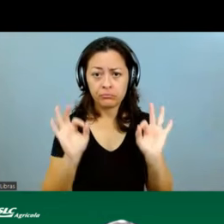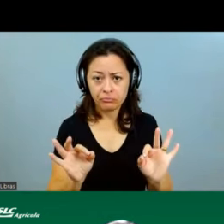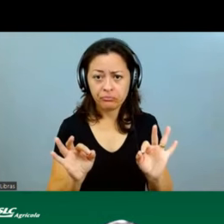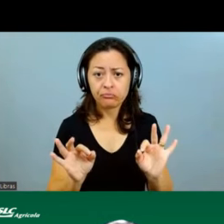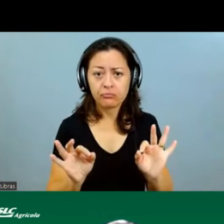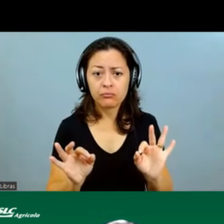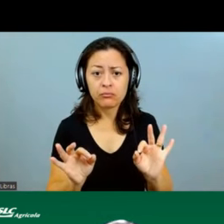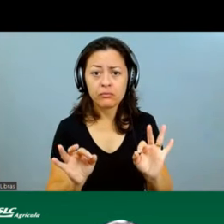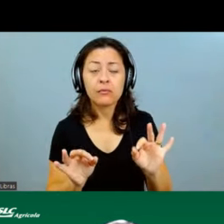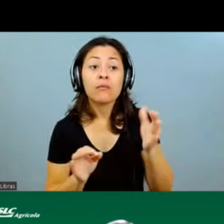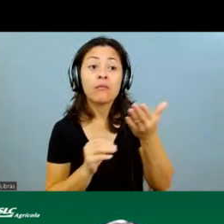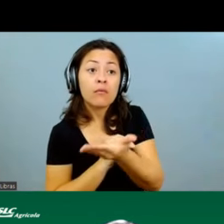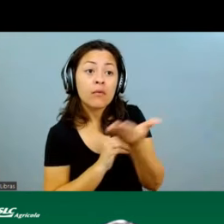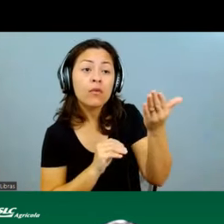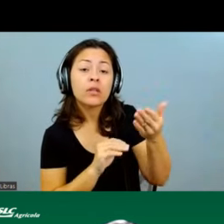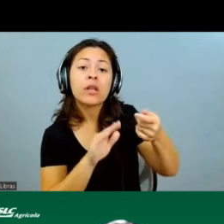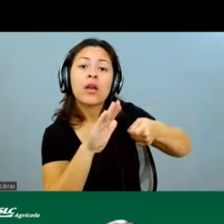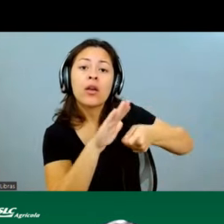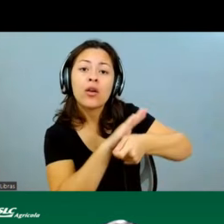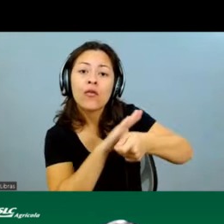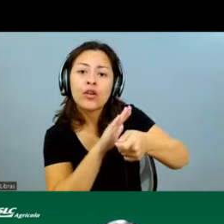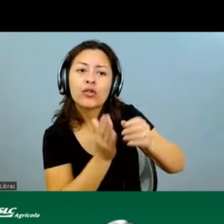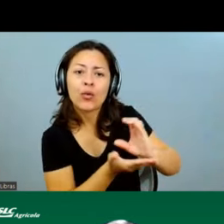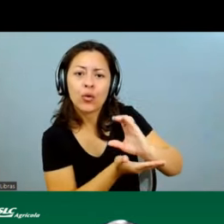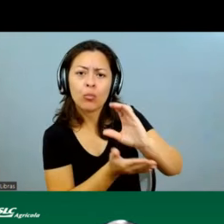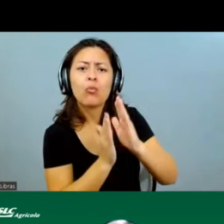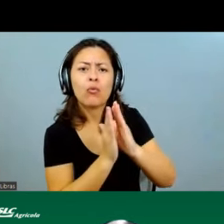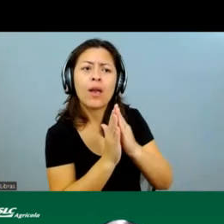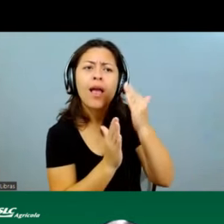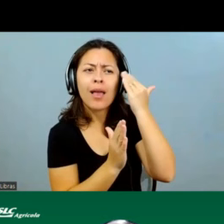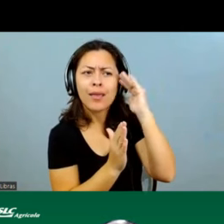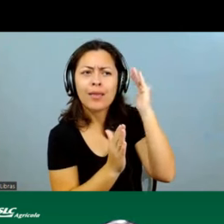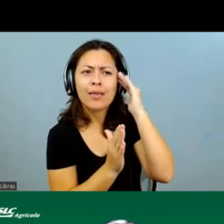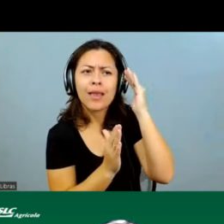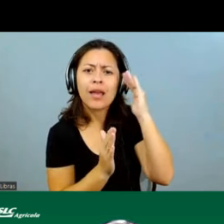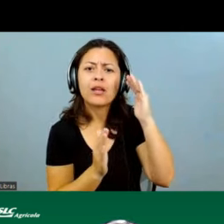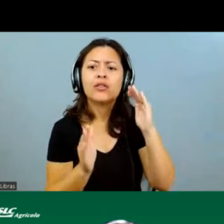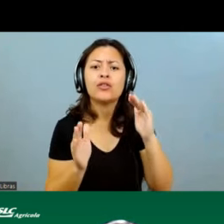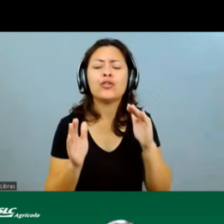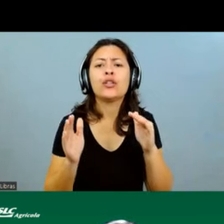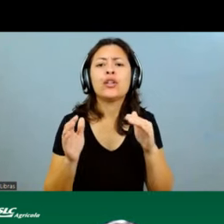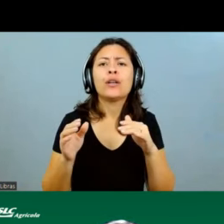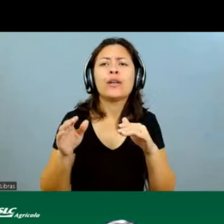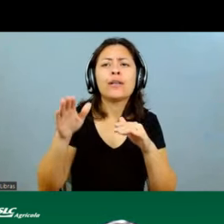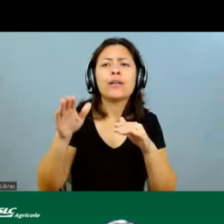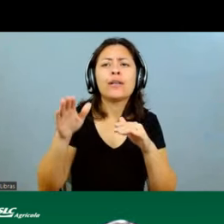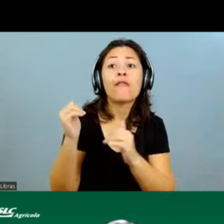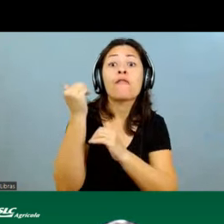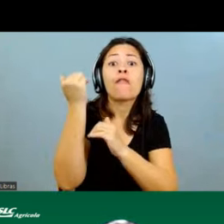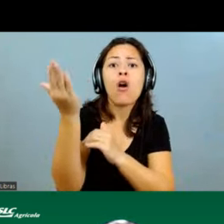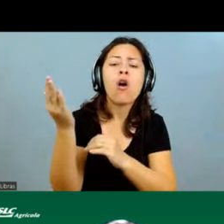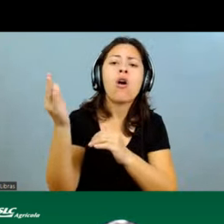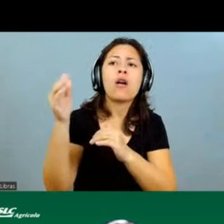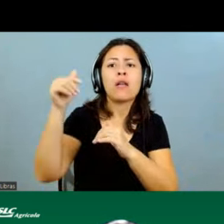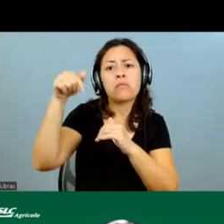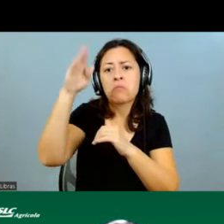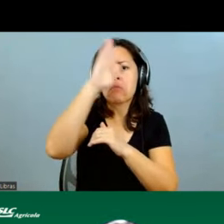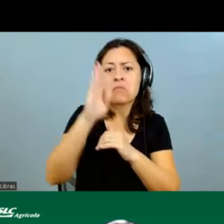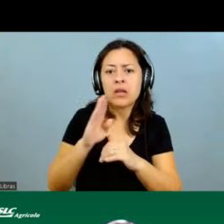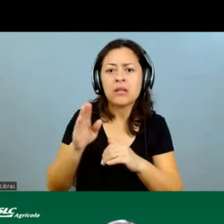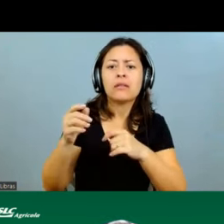investidores devem compreender que condições econômicas Gerais condições de mercado e outros fatores